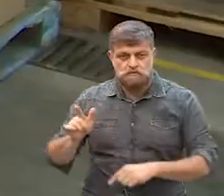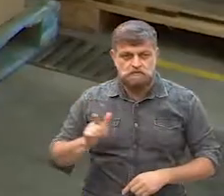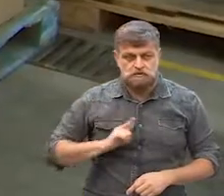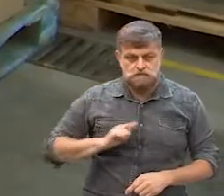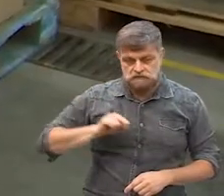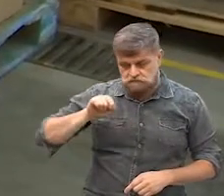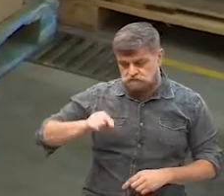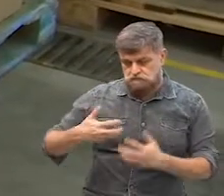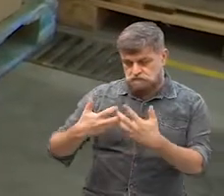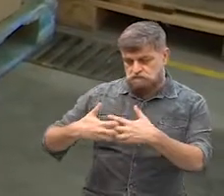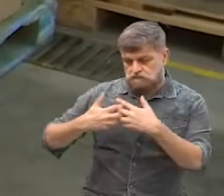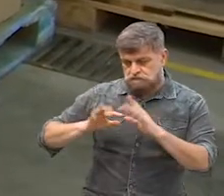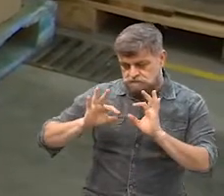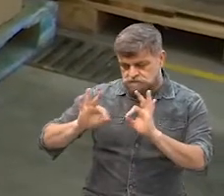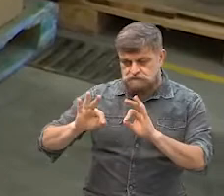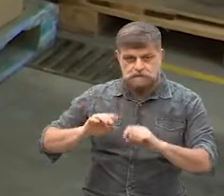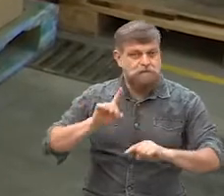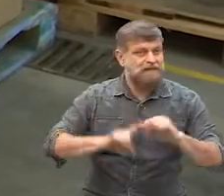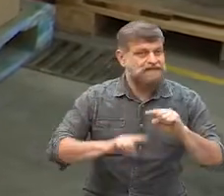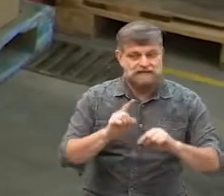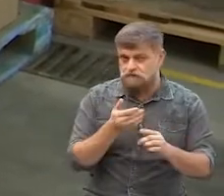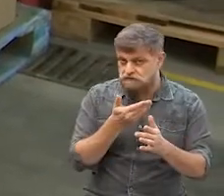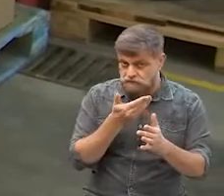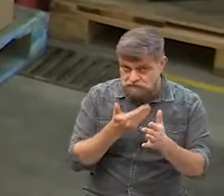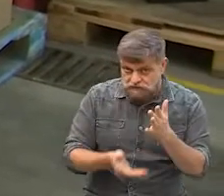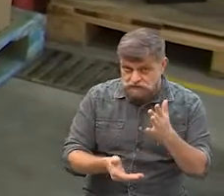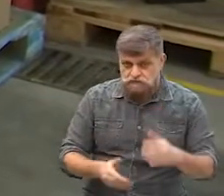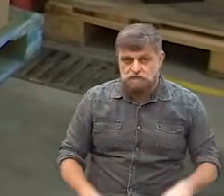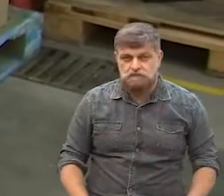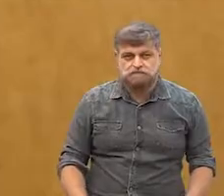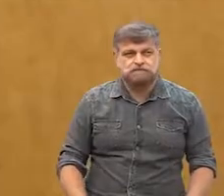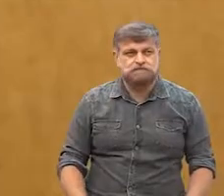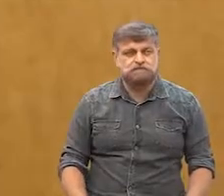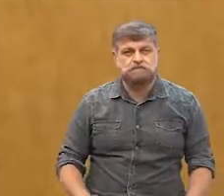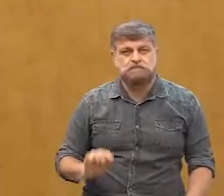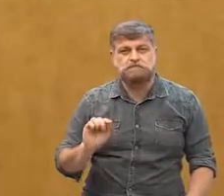desempenho, eu não perco o produto e com isso